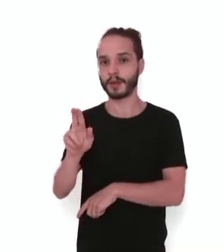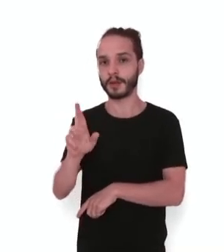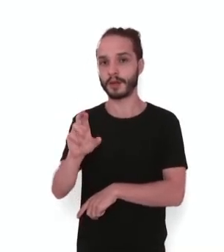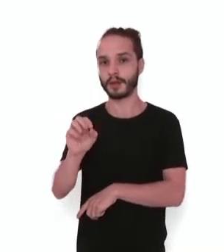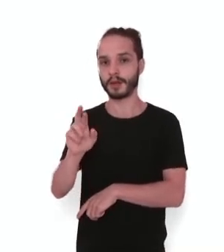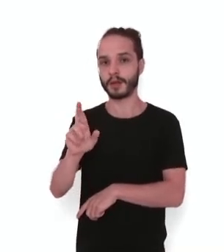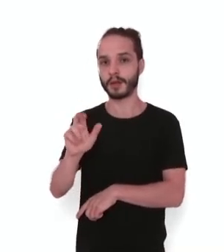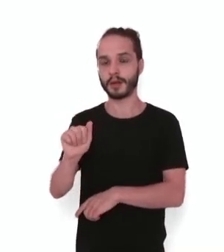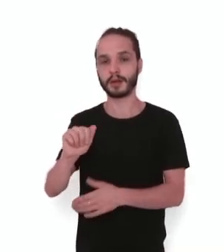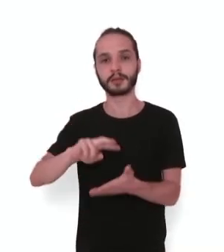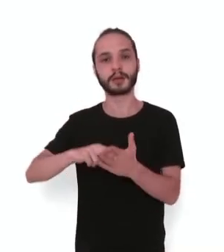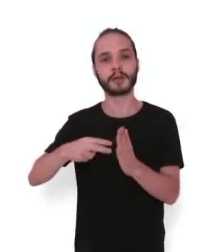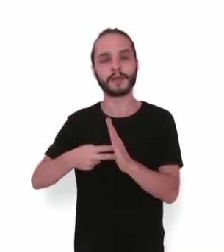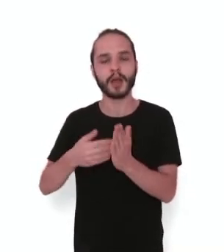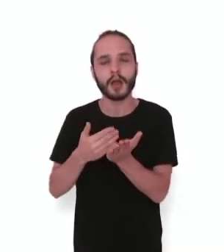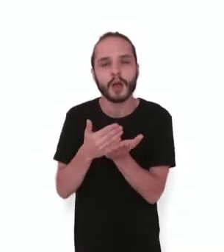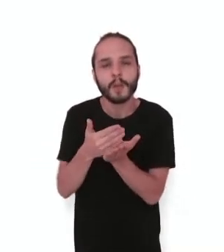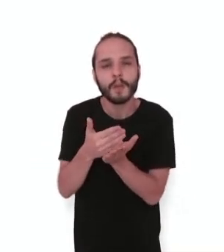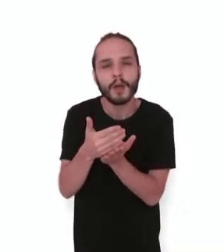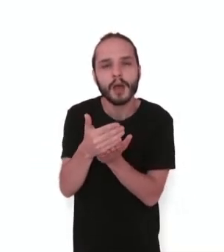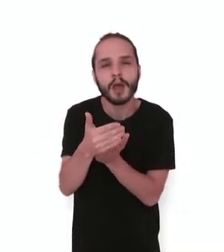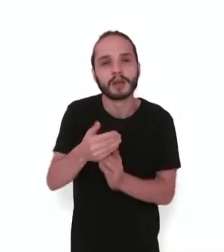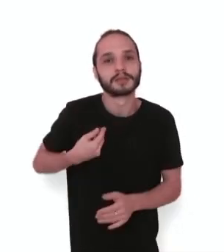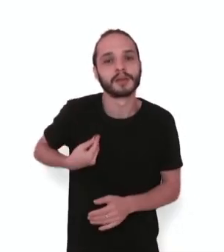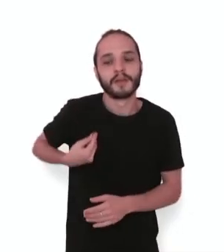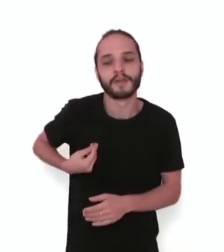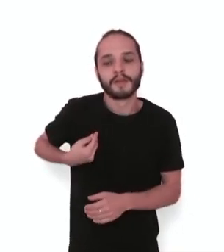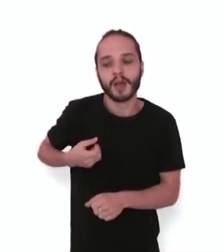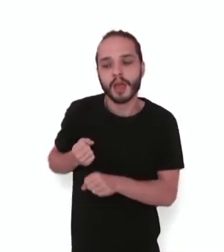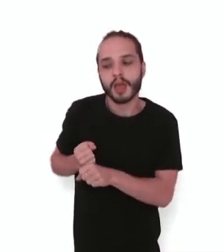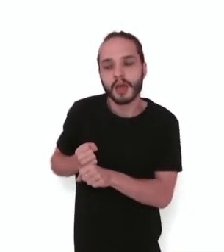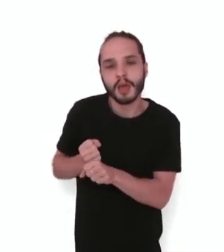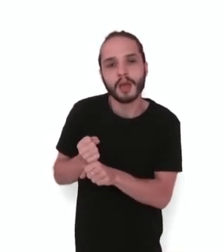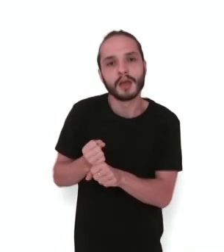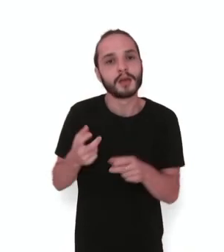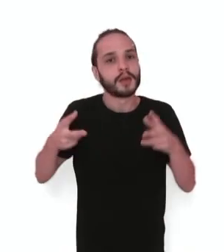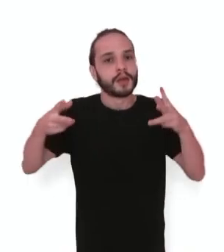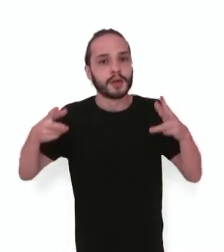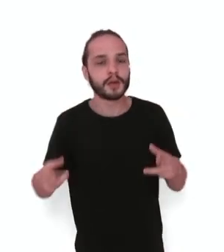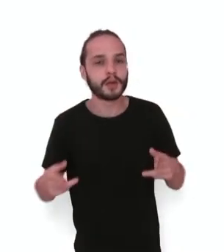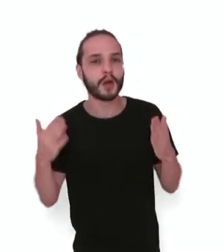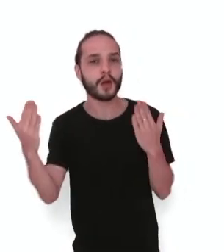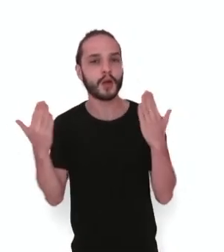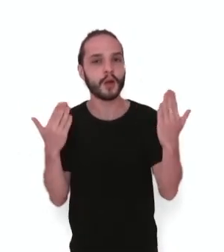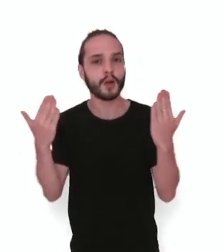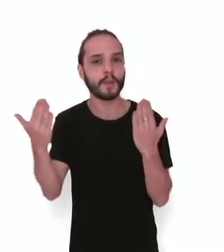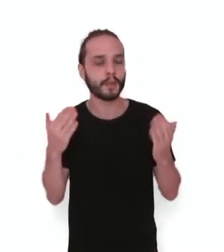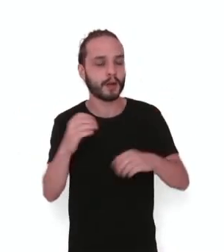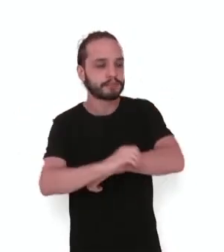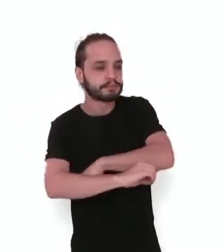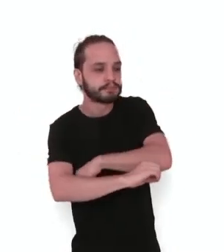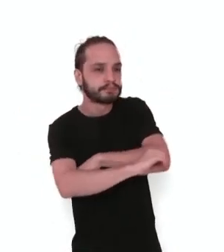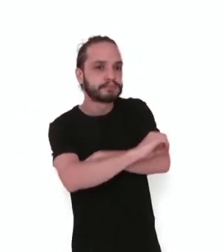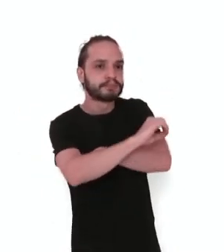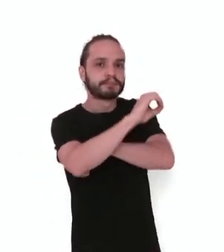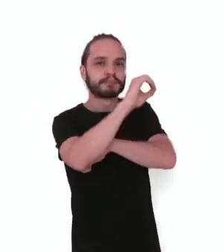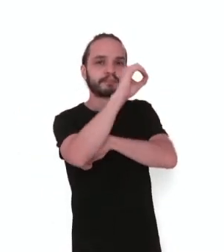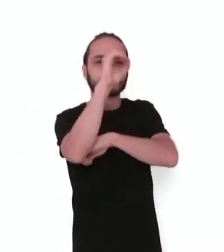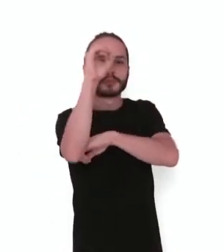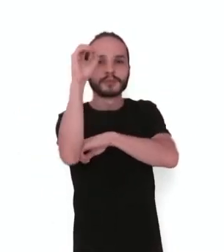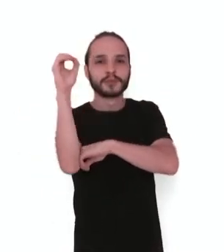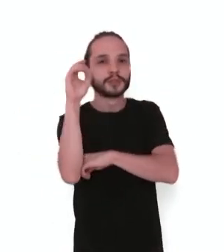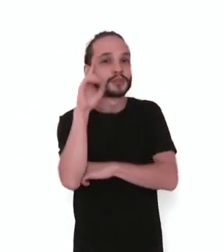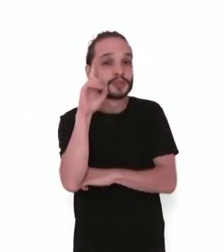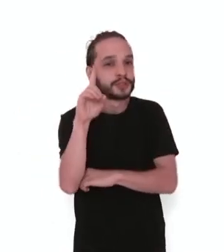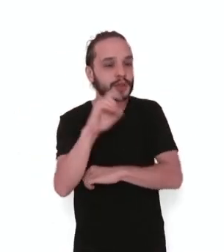dos primeiros anos da vida do eu lírico, fazendo uma associação ao nascimento do dia. Aqui, ó, aurora, o nascimento do